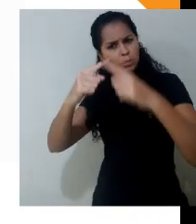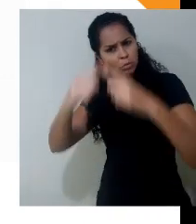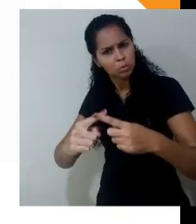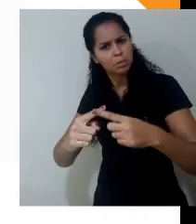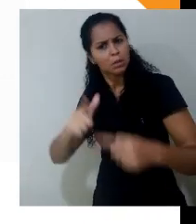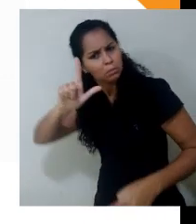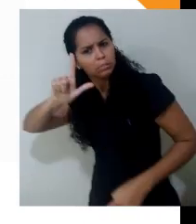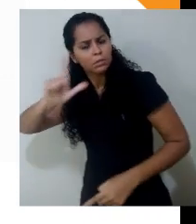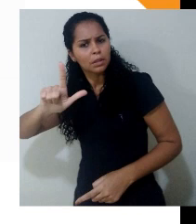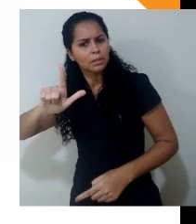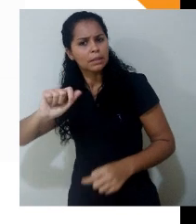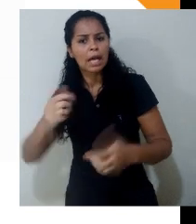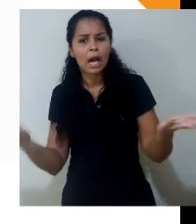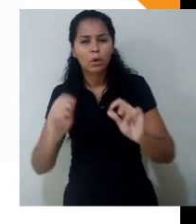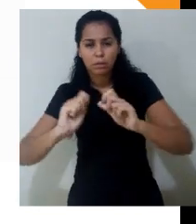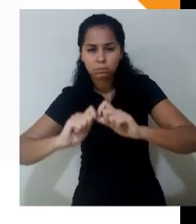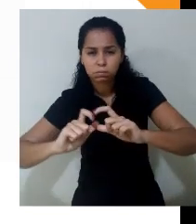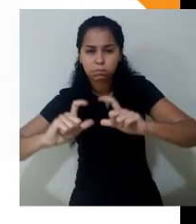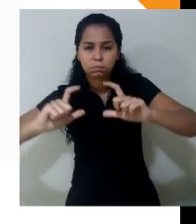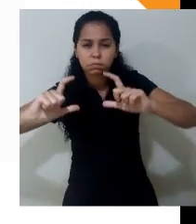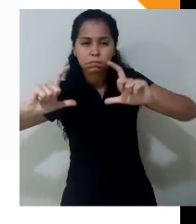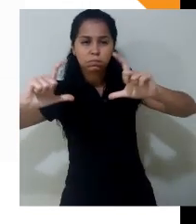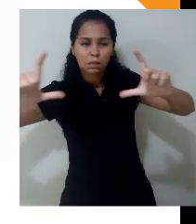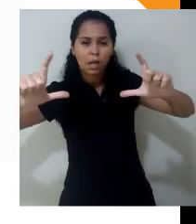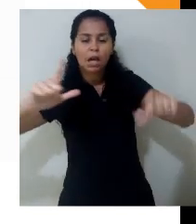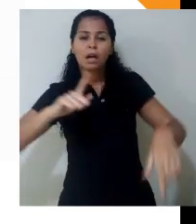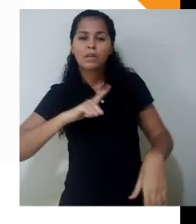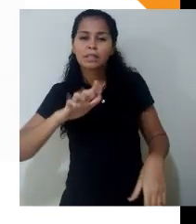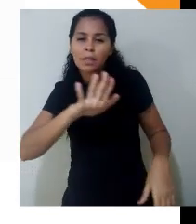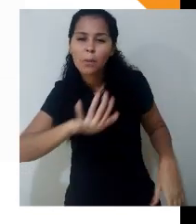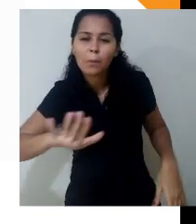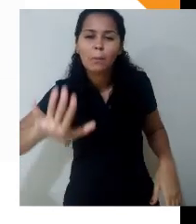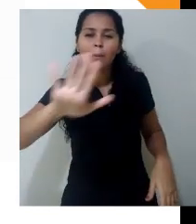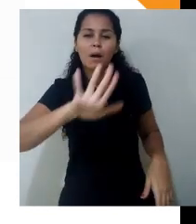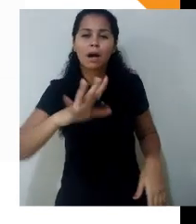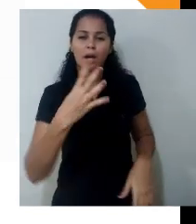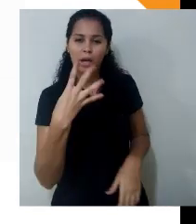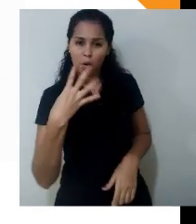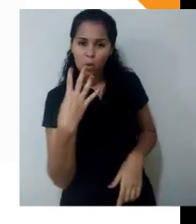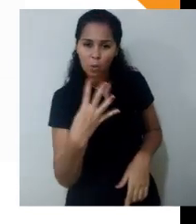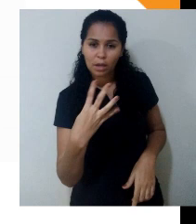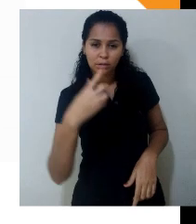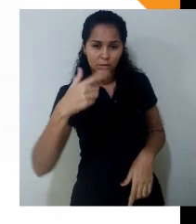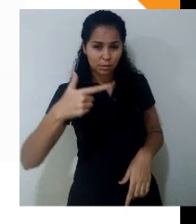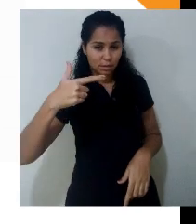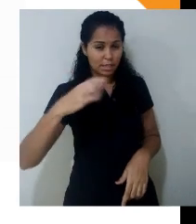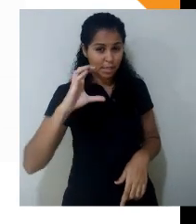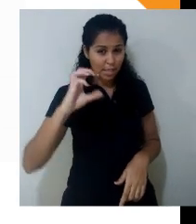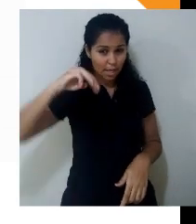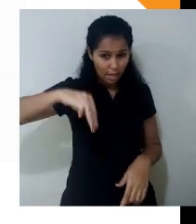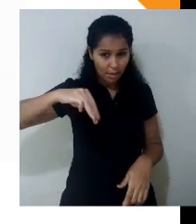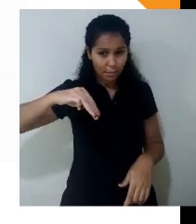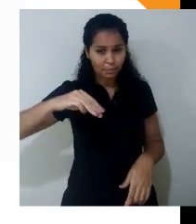Nesse caso aqui, ó, na ampliação, eu vou ter uma área de 4 centímetros quadrados, porque o